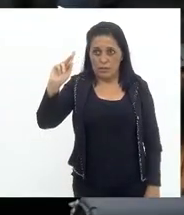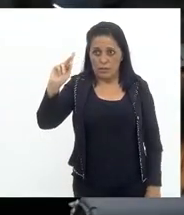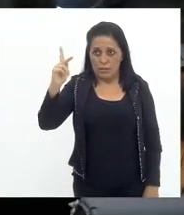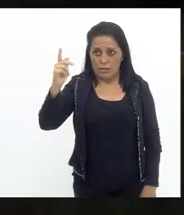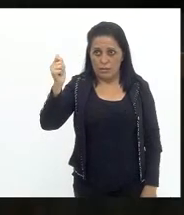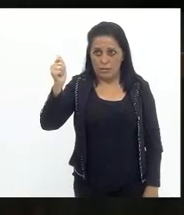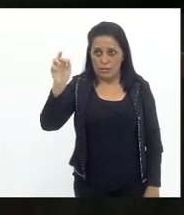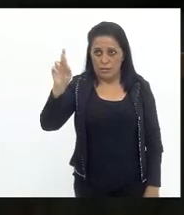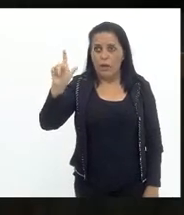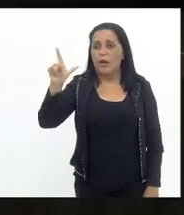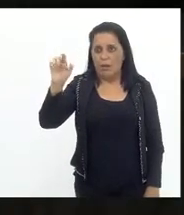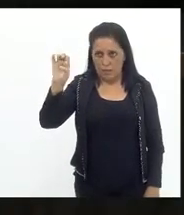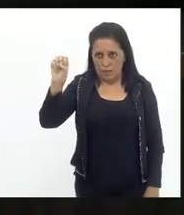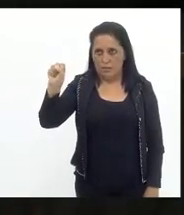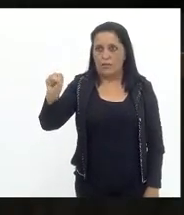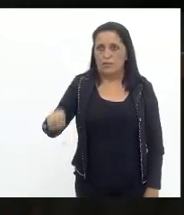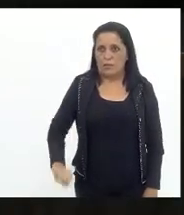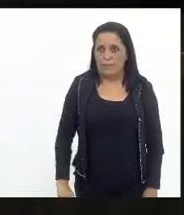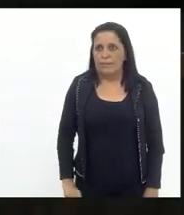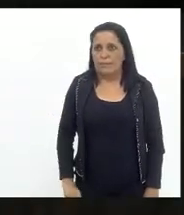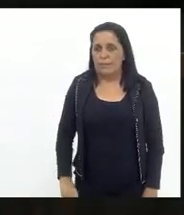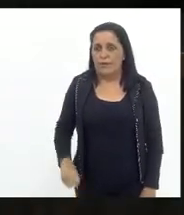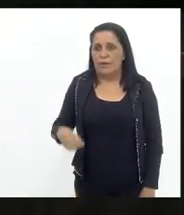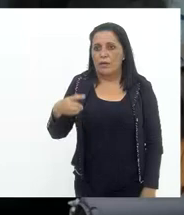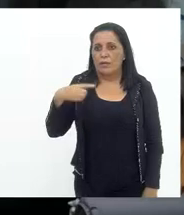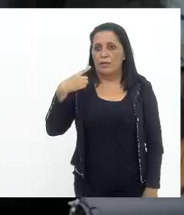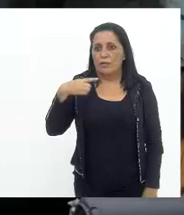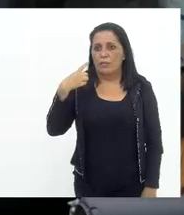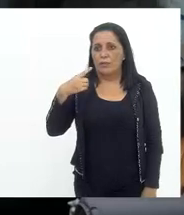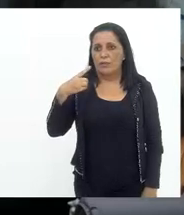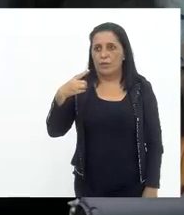Então, contra o destaque, deputado Luiz Paulo.